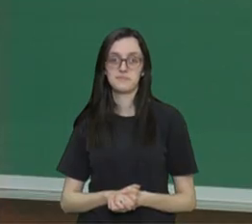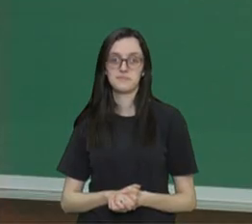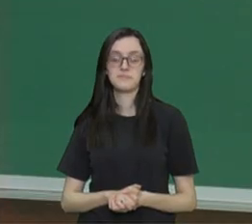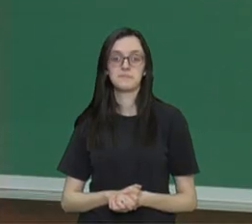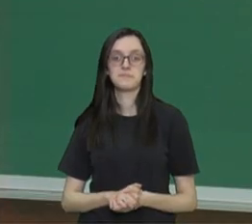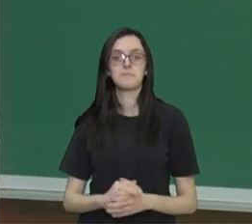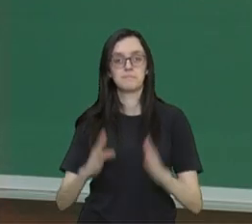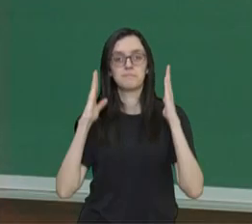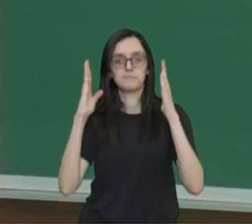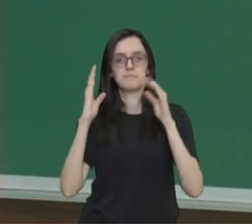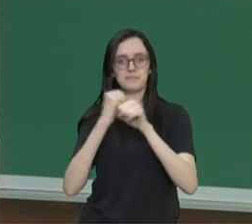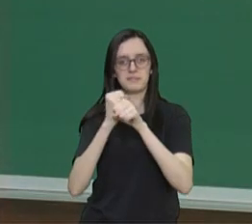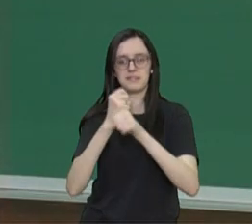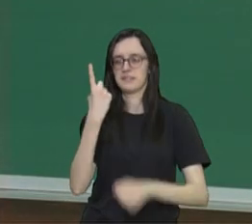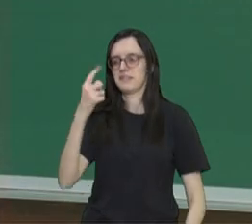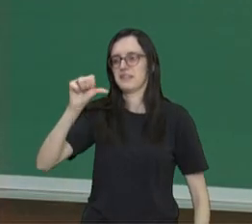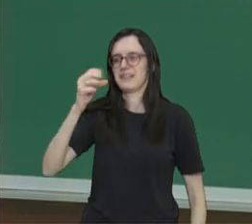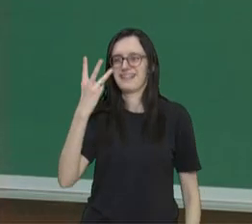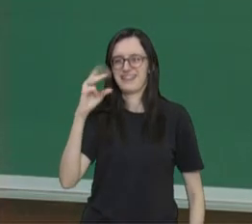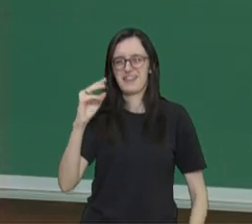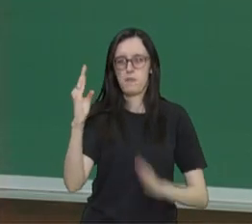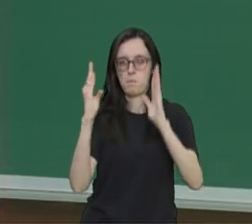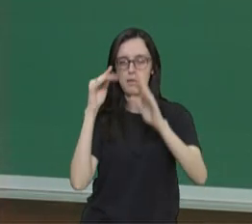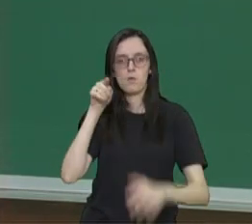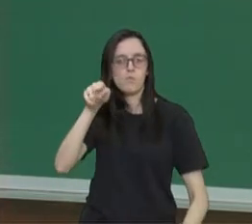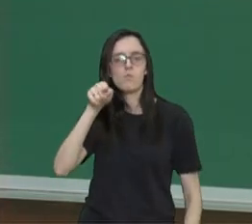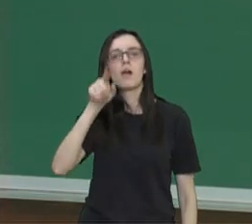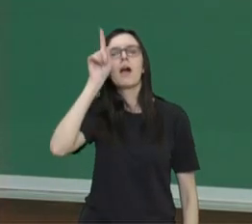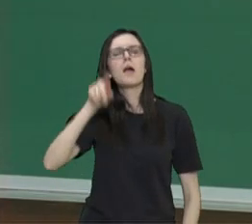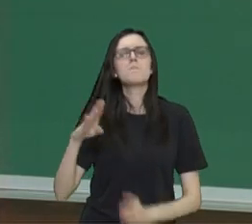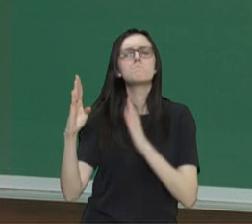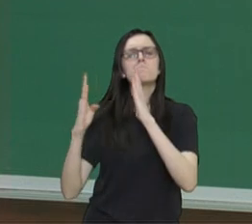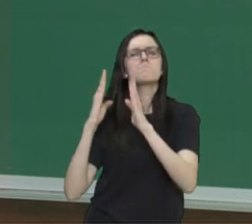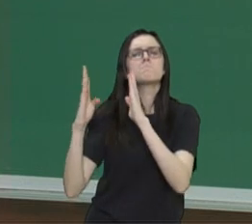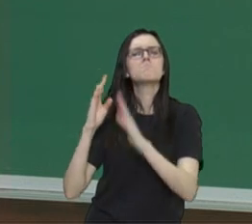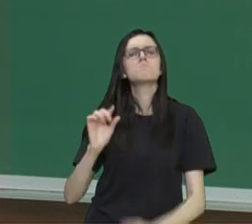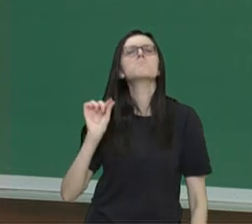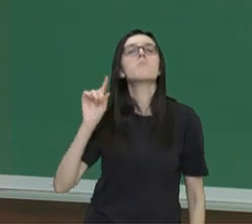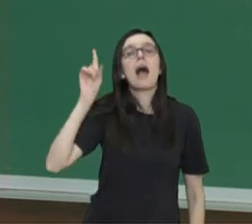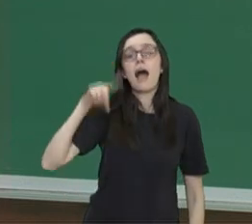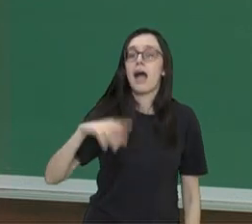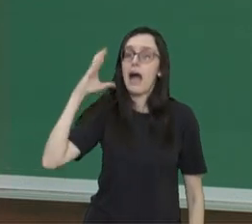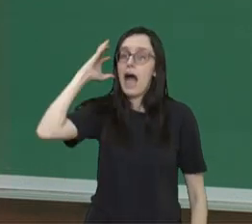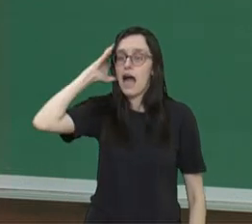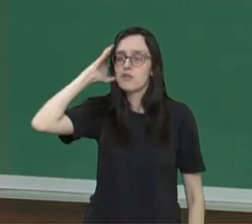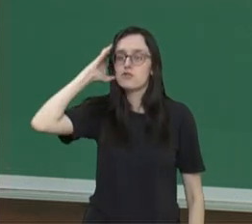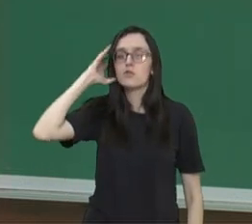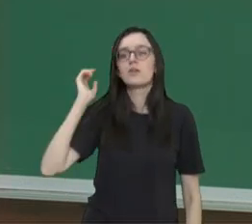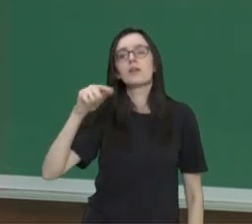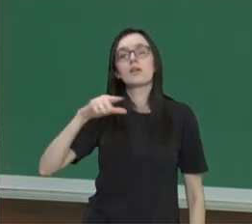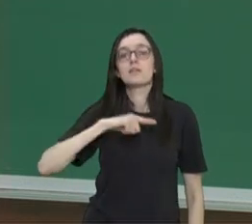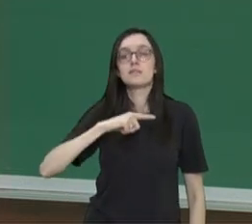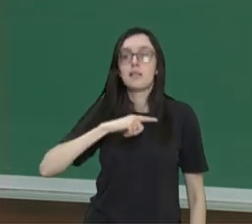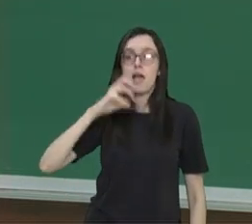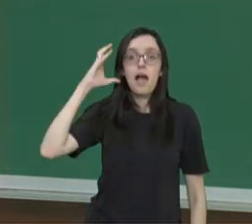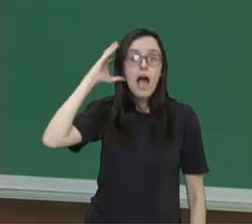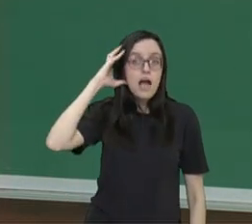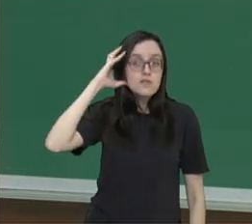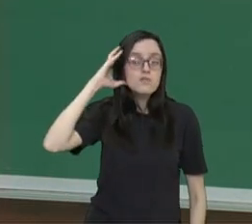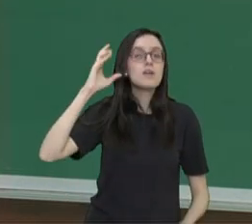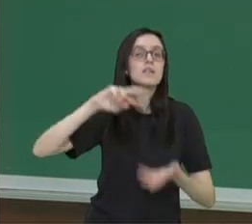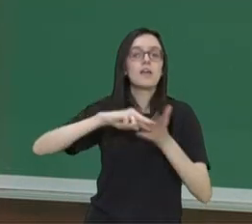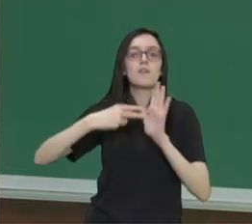A década de 30, como está a frase aí para você, foi a década do rádio. Possuir um rádio era estar